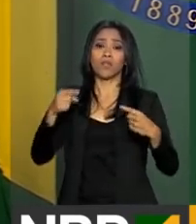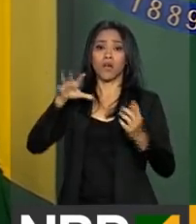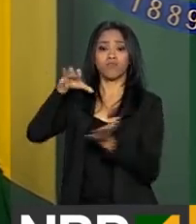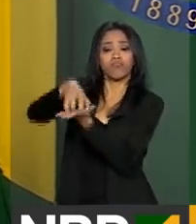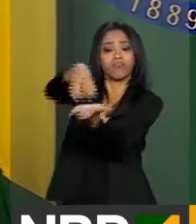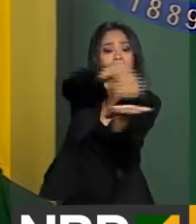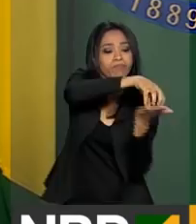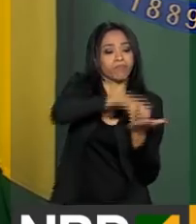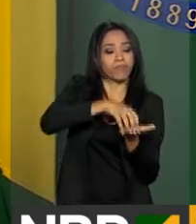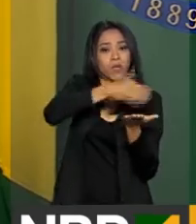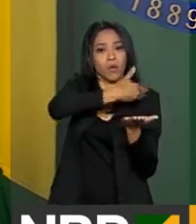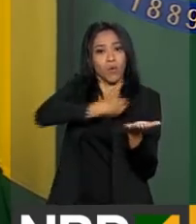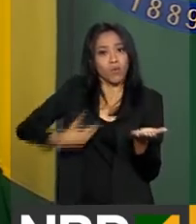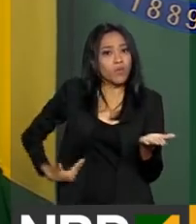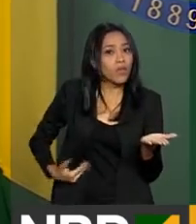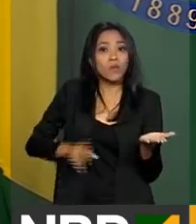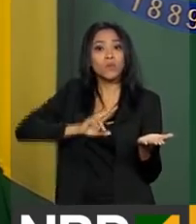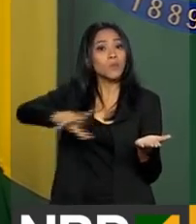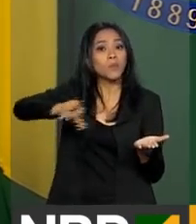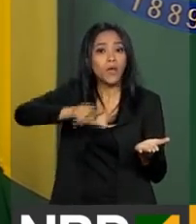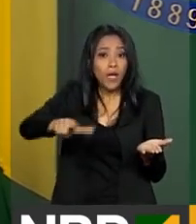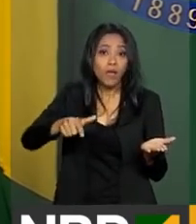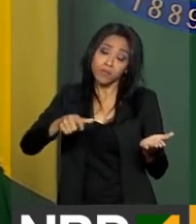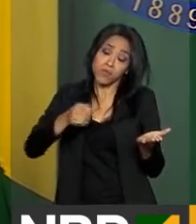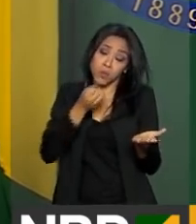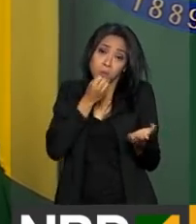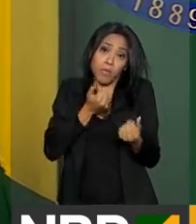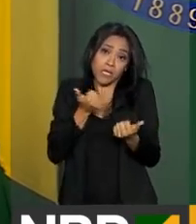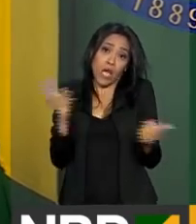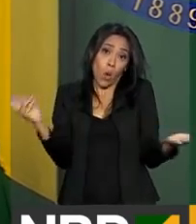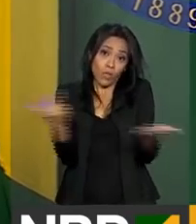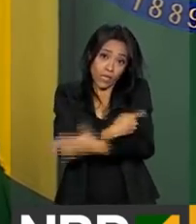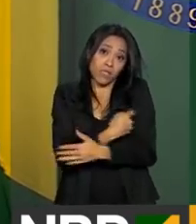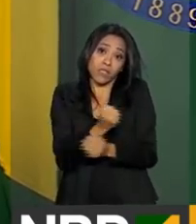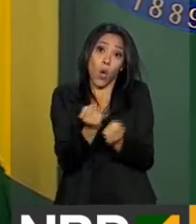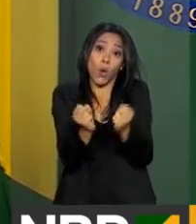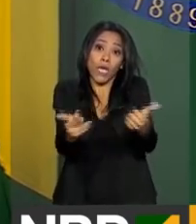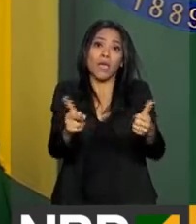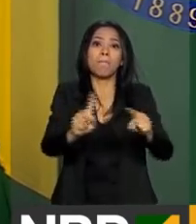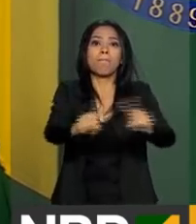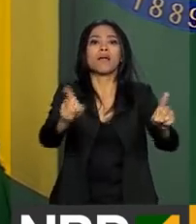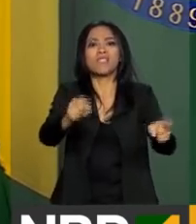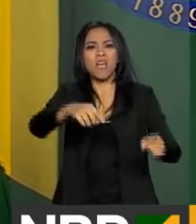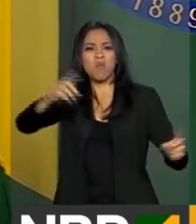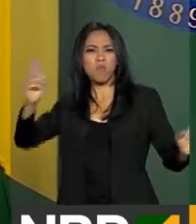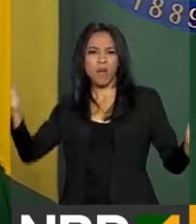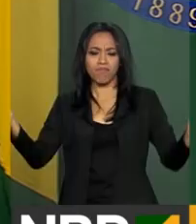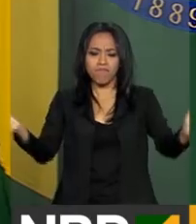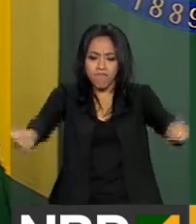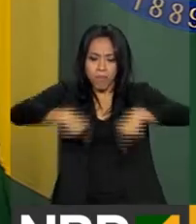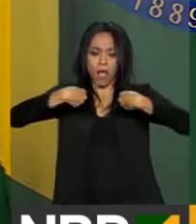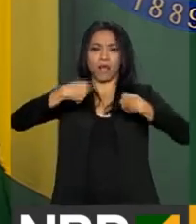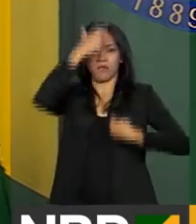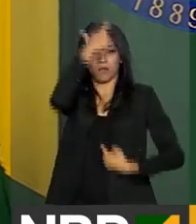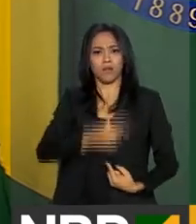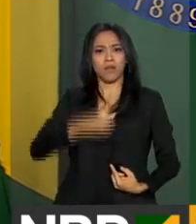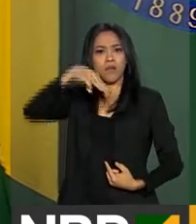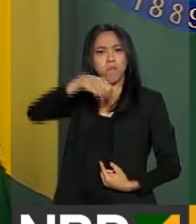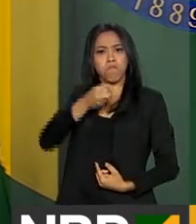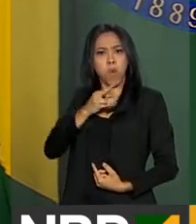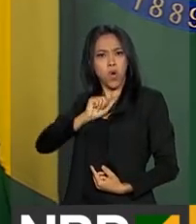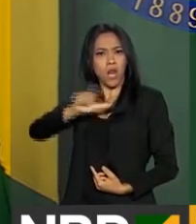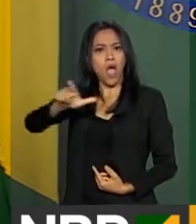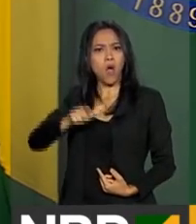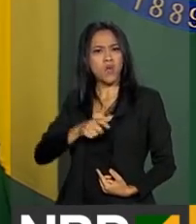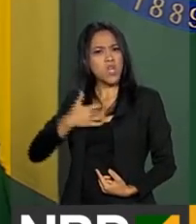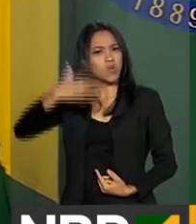fosse eu compreenderia o ataque de natureza moral de pessoas que eu não